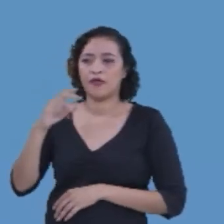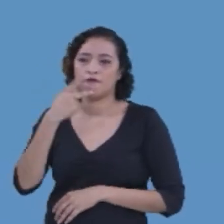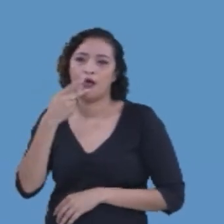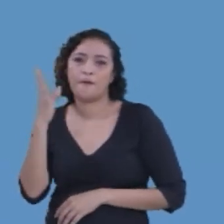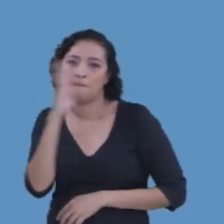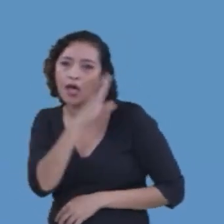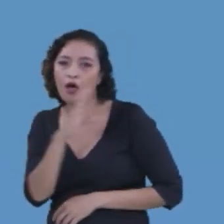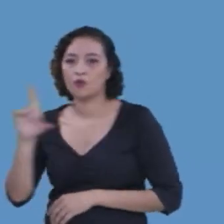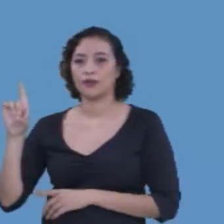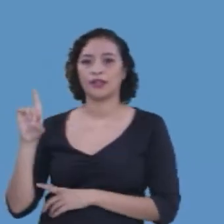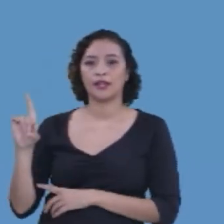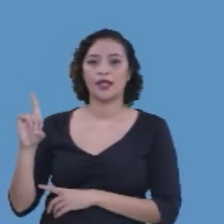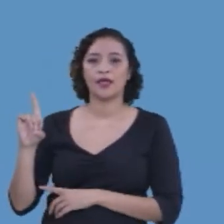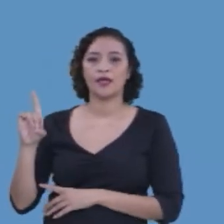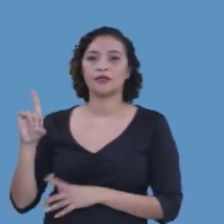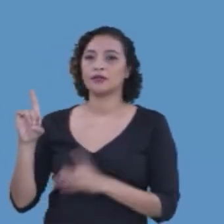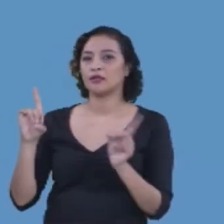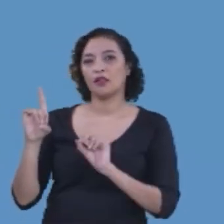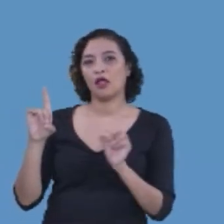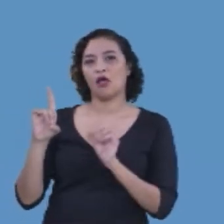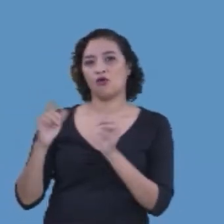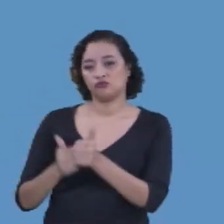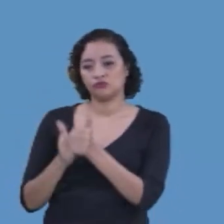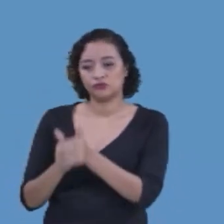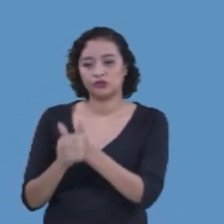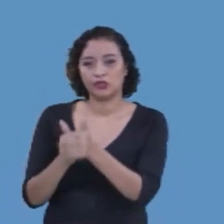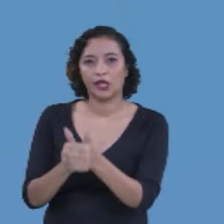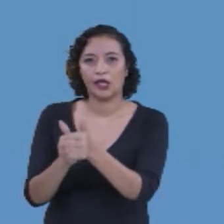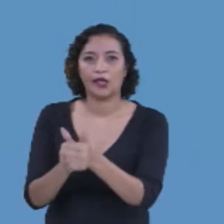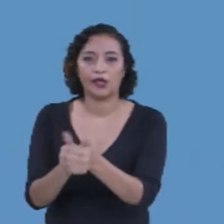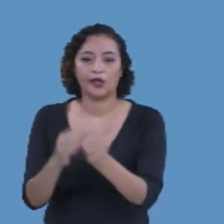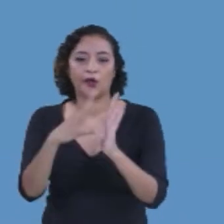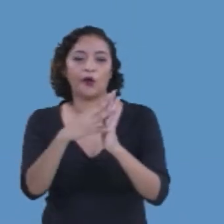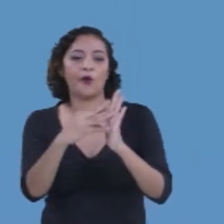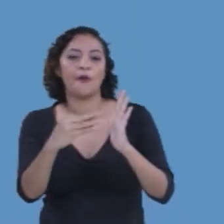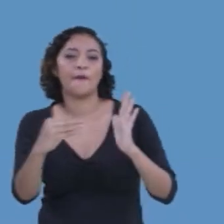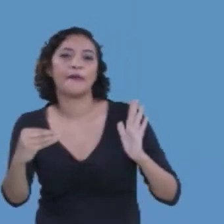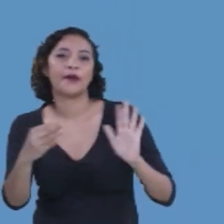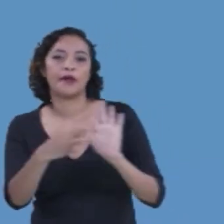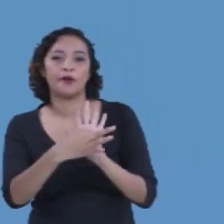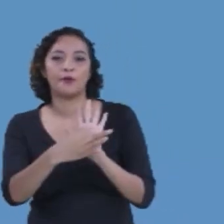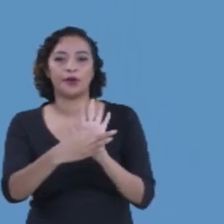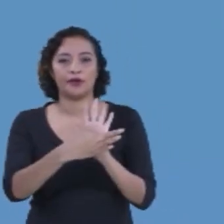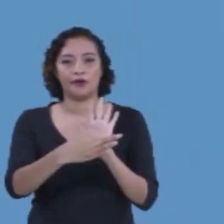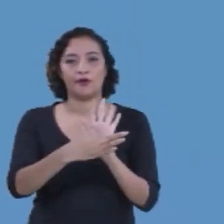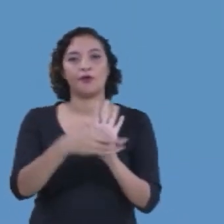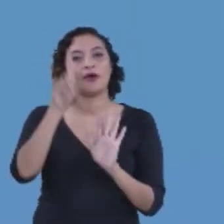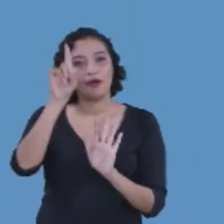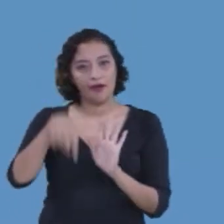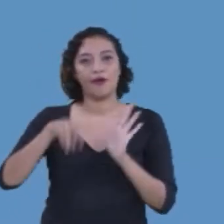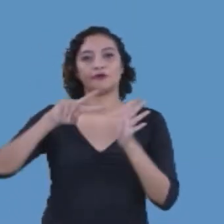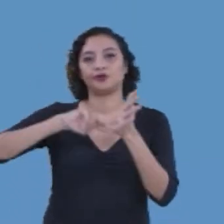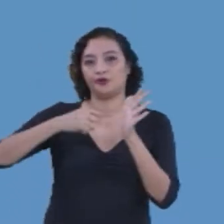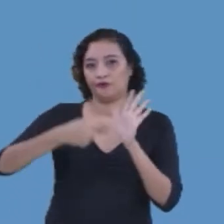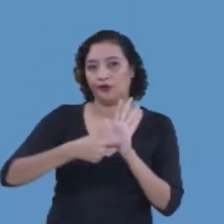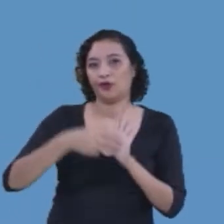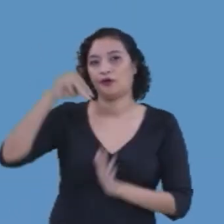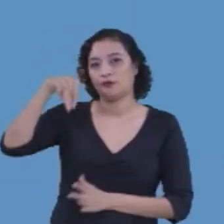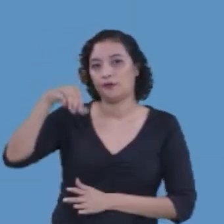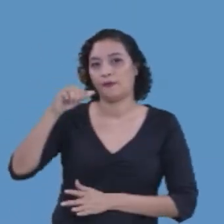Eles seguem a opinião dos outros. Esses são as Marias, ou a Maria vai com as outras. Muito